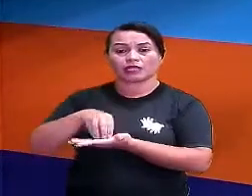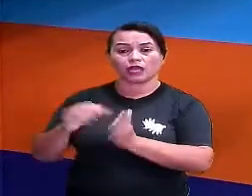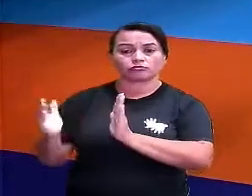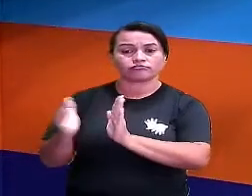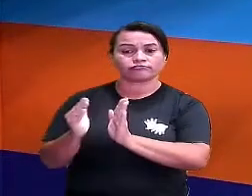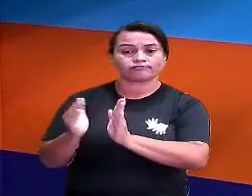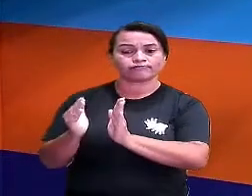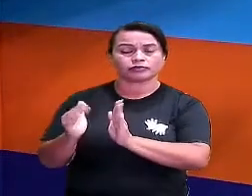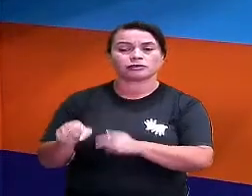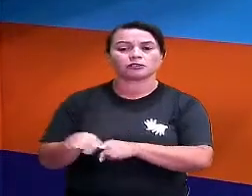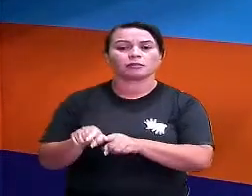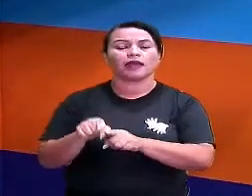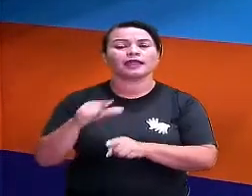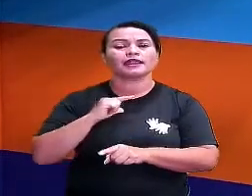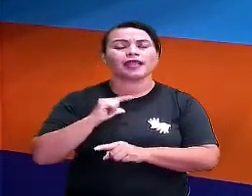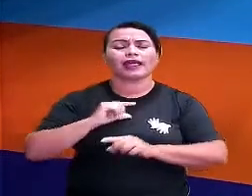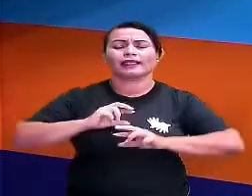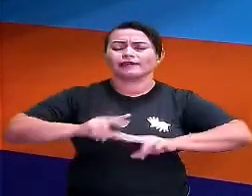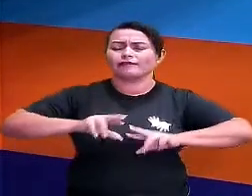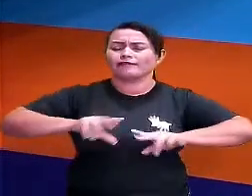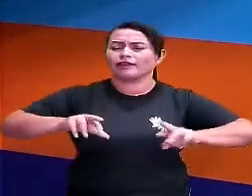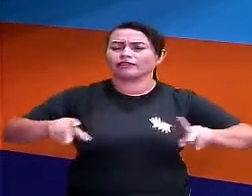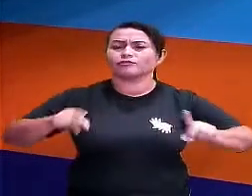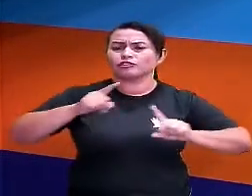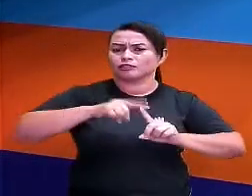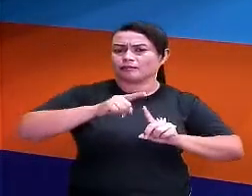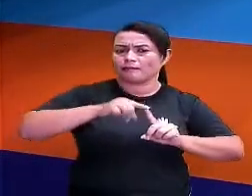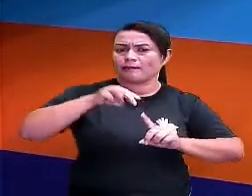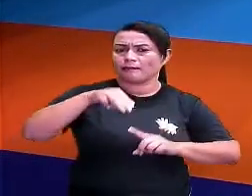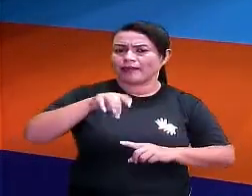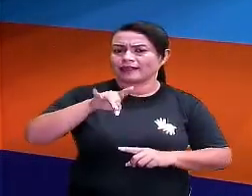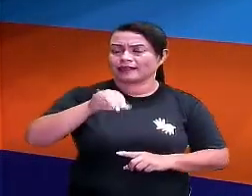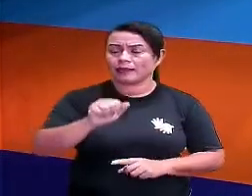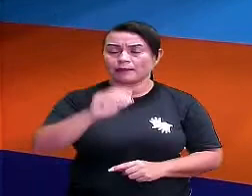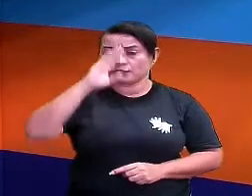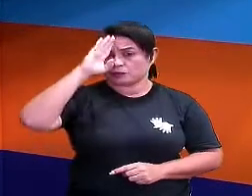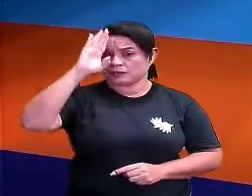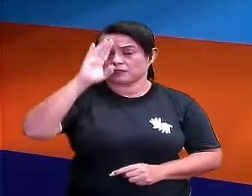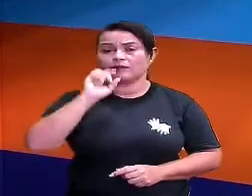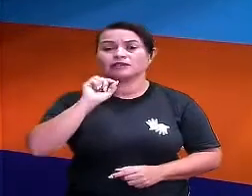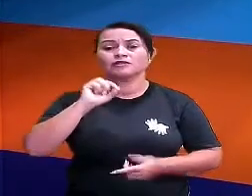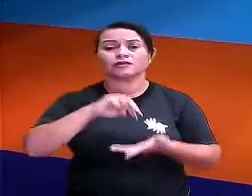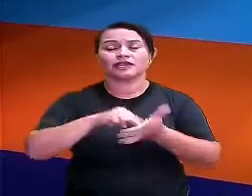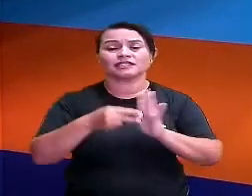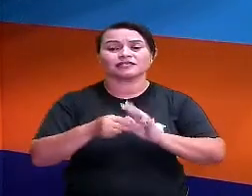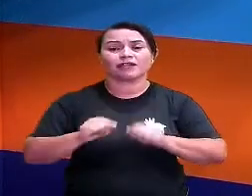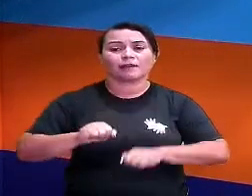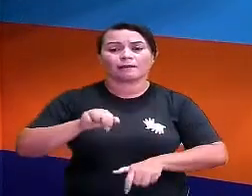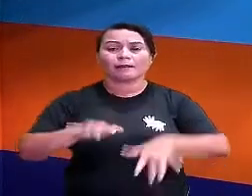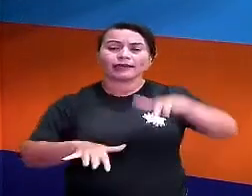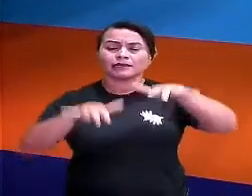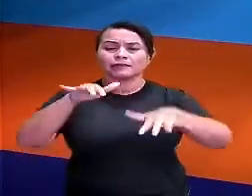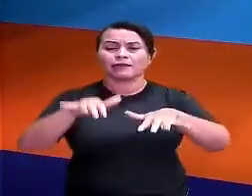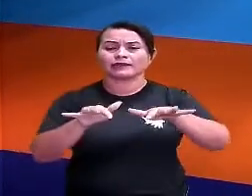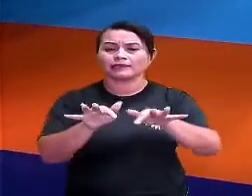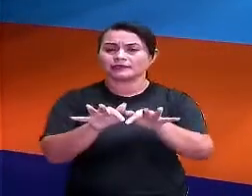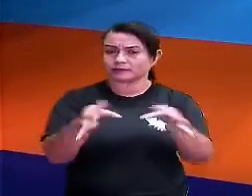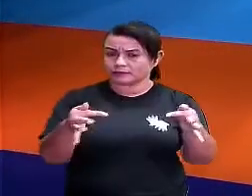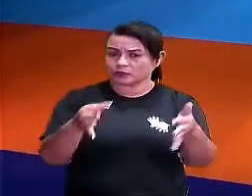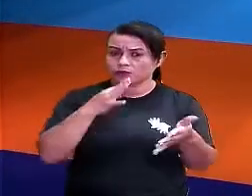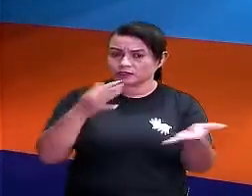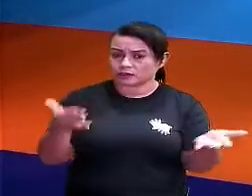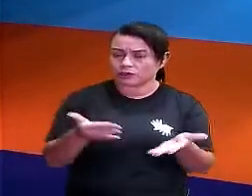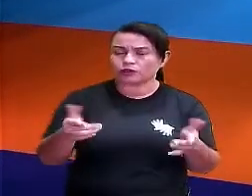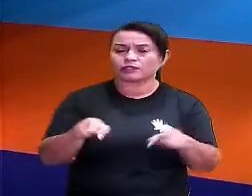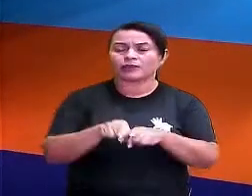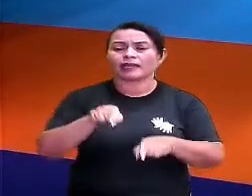conjunto. E existem vários tipos de média, mas os principais são a média aritmética simples, que é a que a gente conheceu hoje, e a